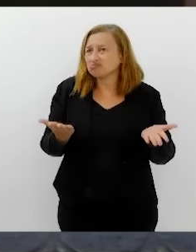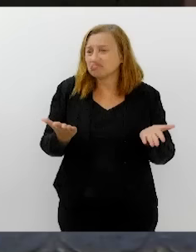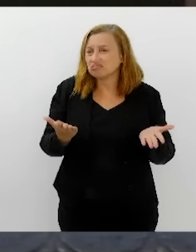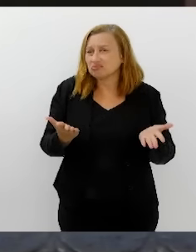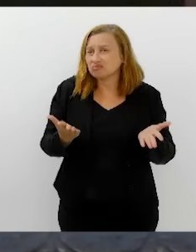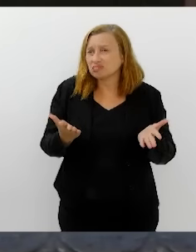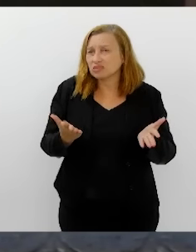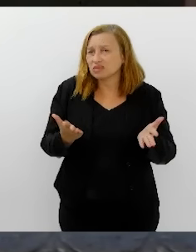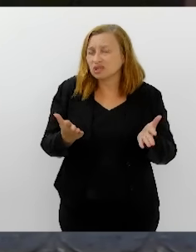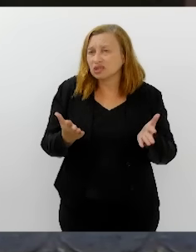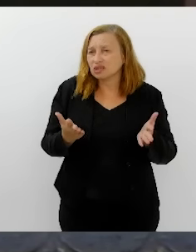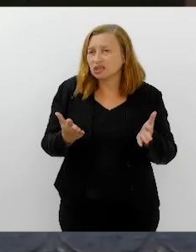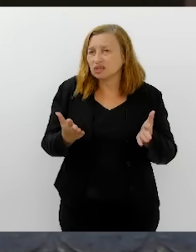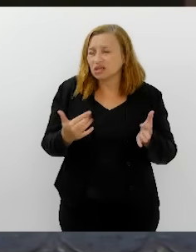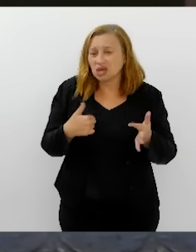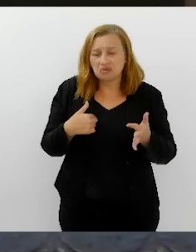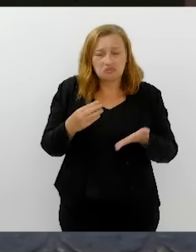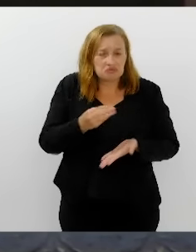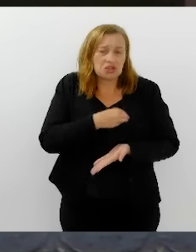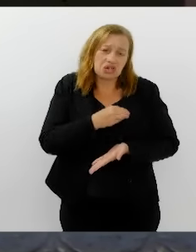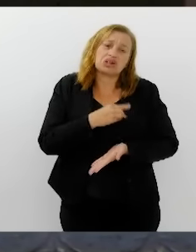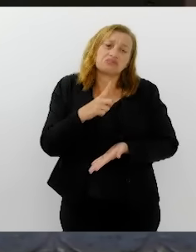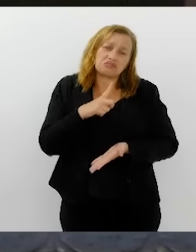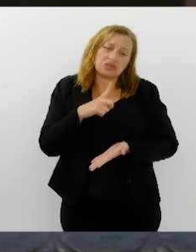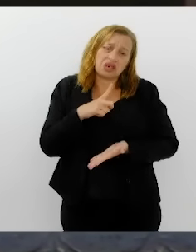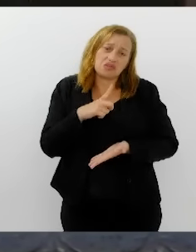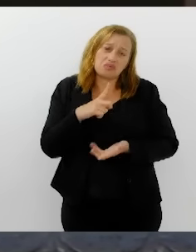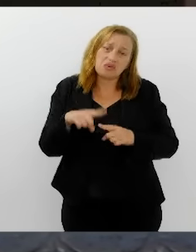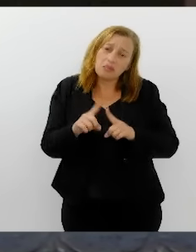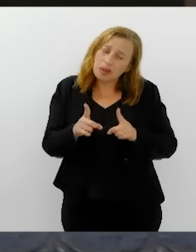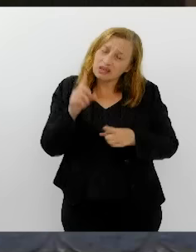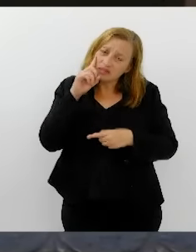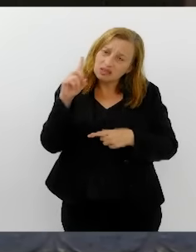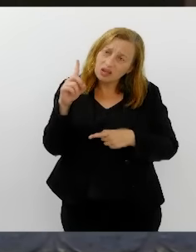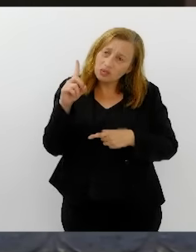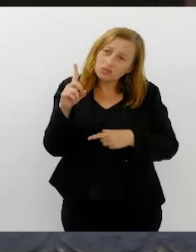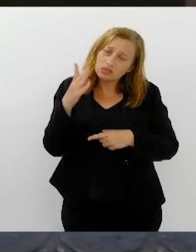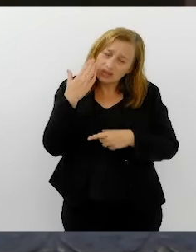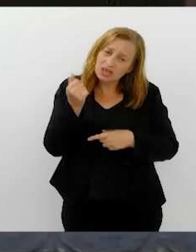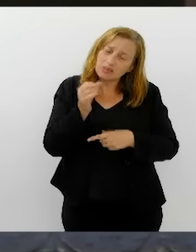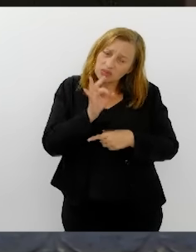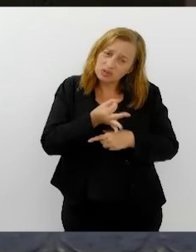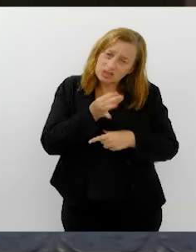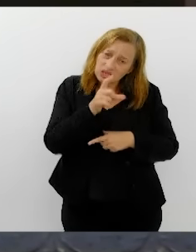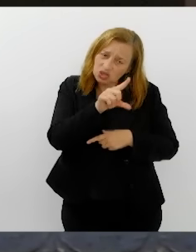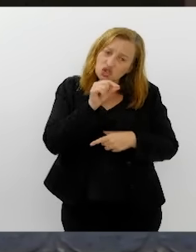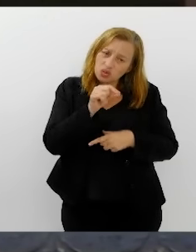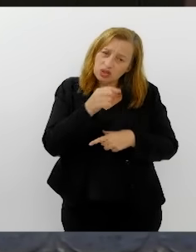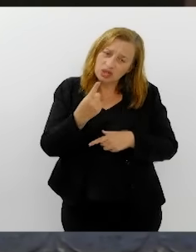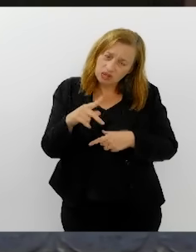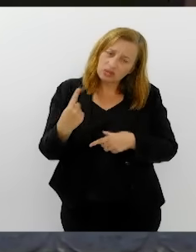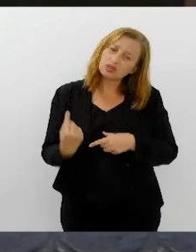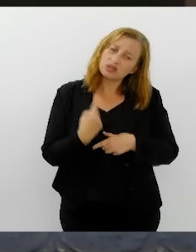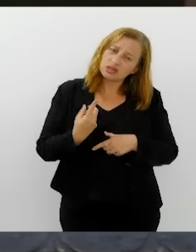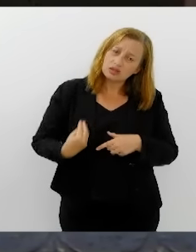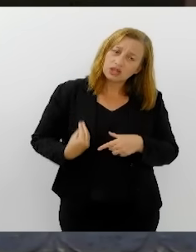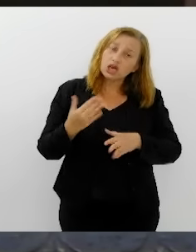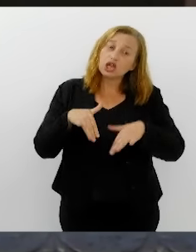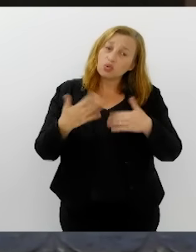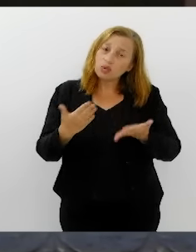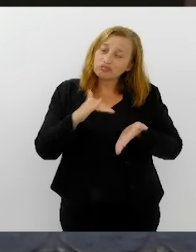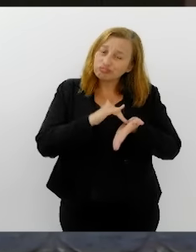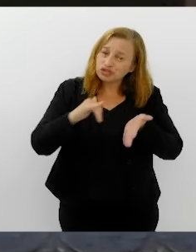sou uma miserável pecadora, mas Deus coloca as pessoas certas na nossa vida. E quando Deus tira,